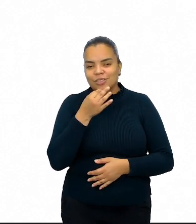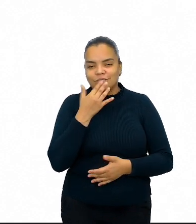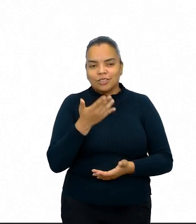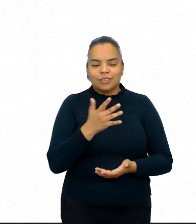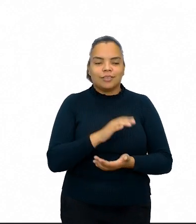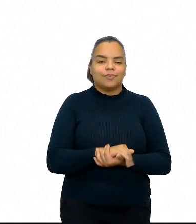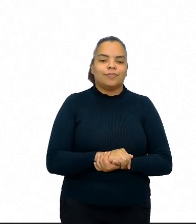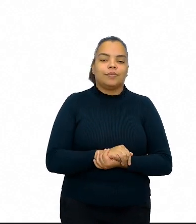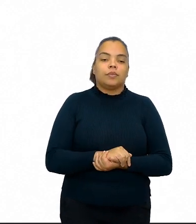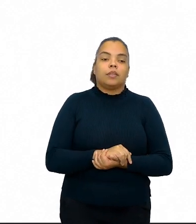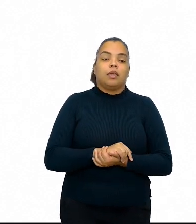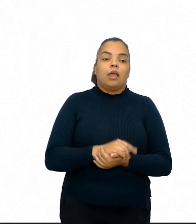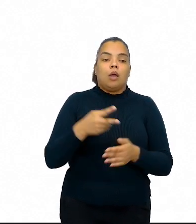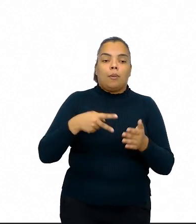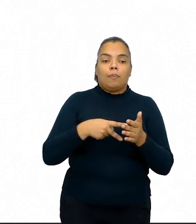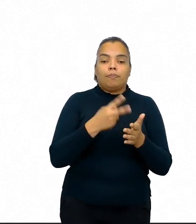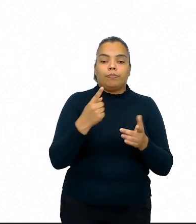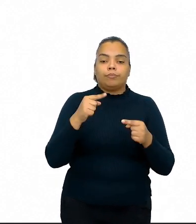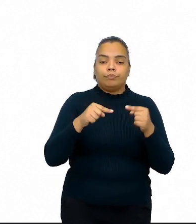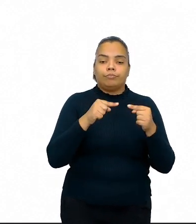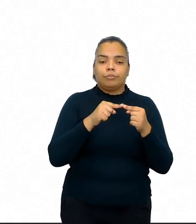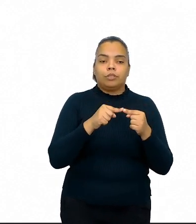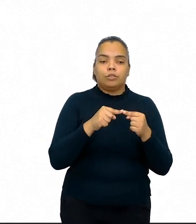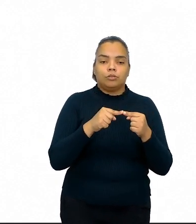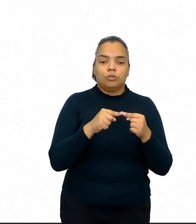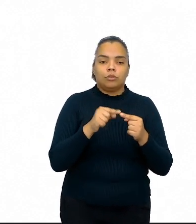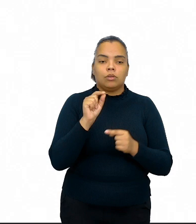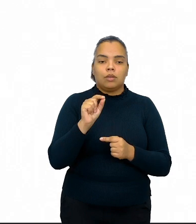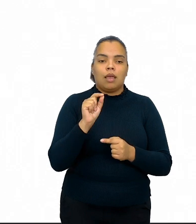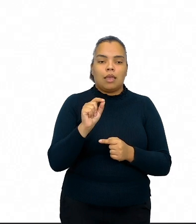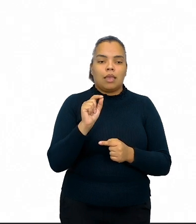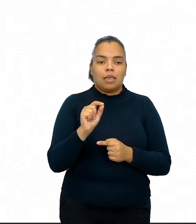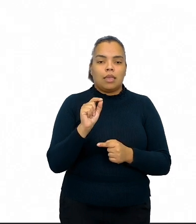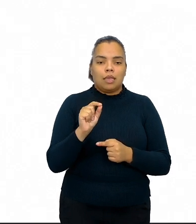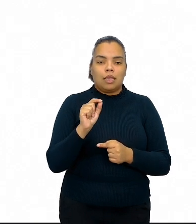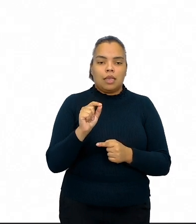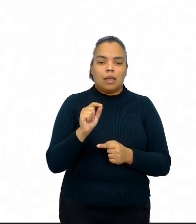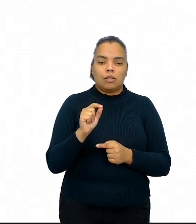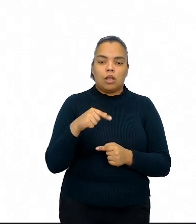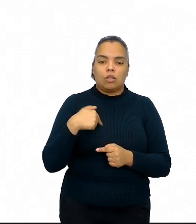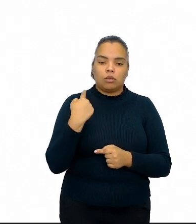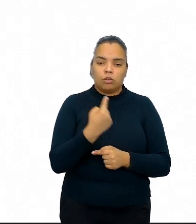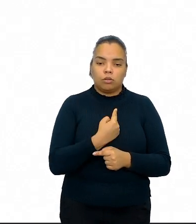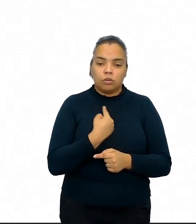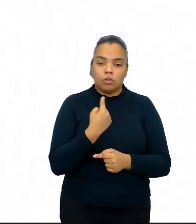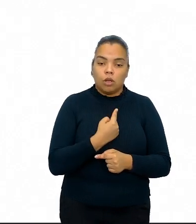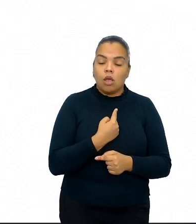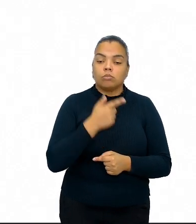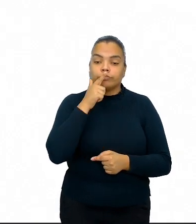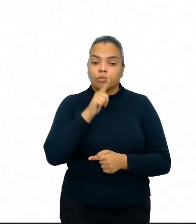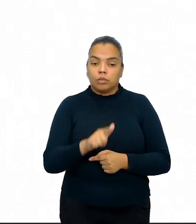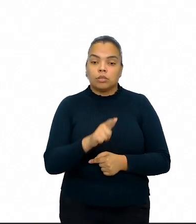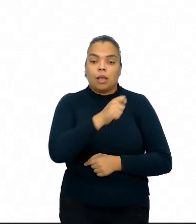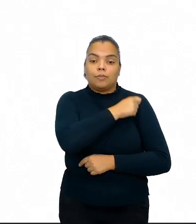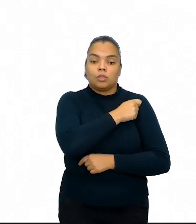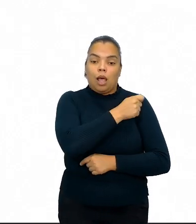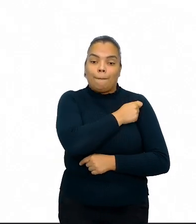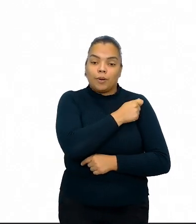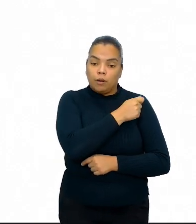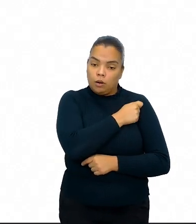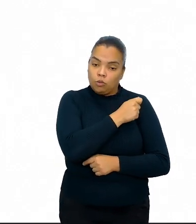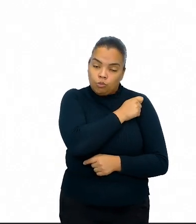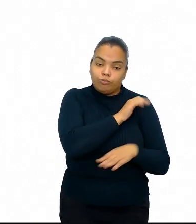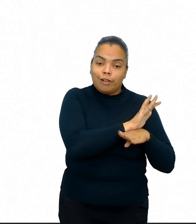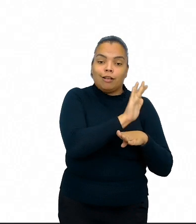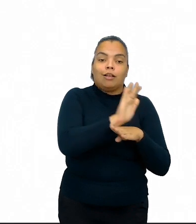Esse objetivo específico 2, ele tem a proposta de que nós possamos atuar como mediador, ou que os estudantes possam atuar